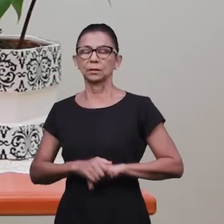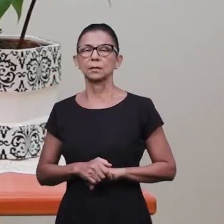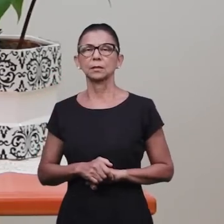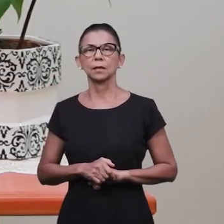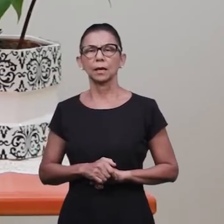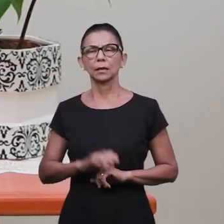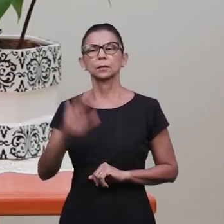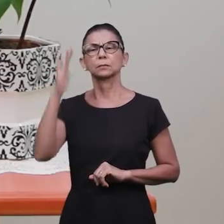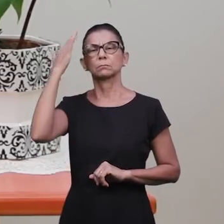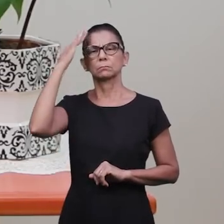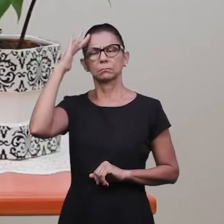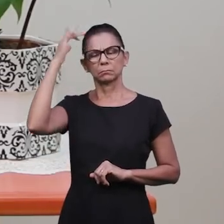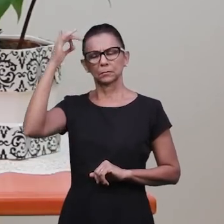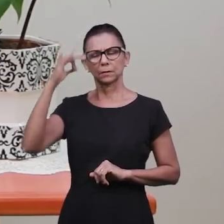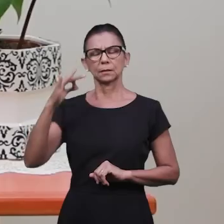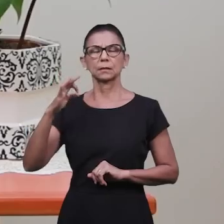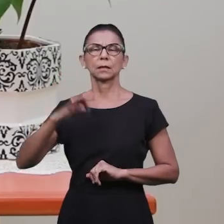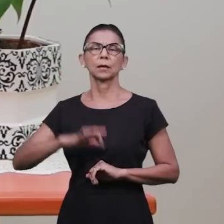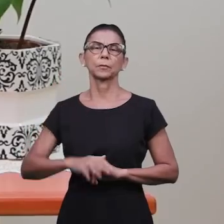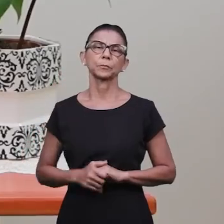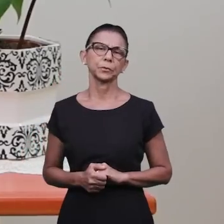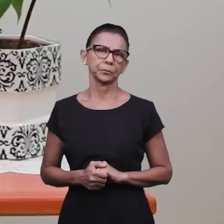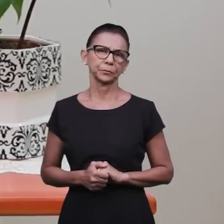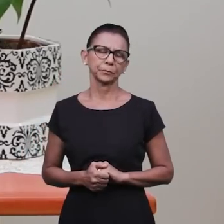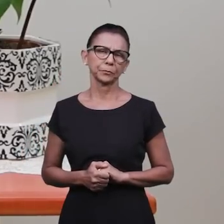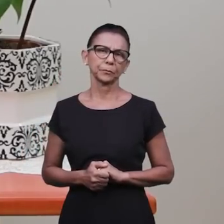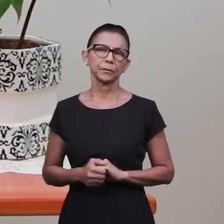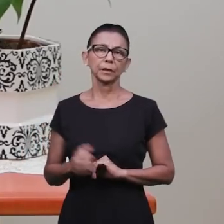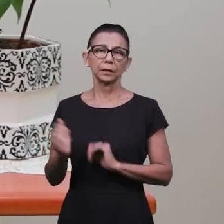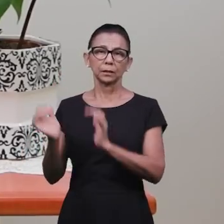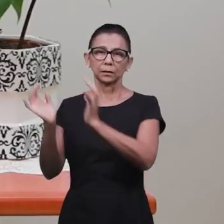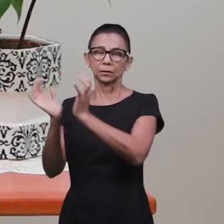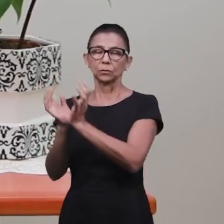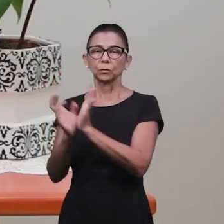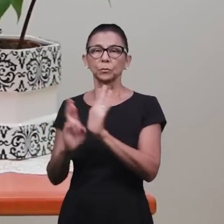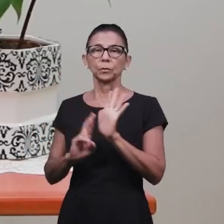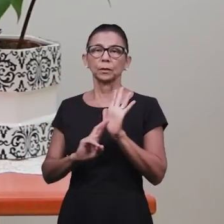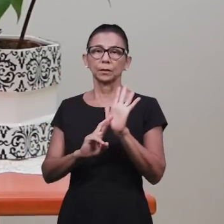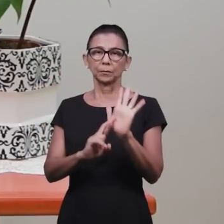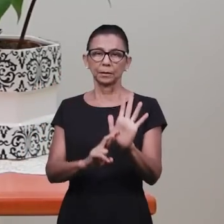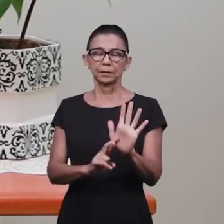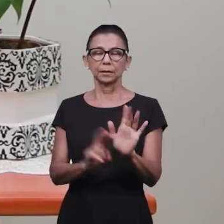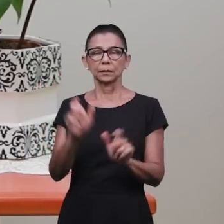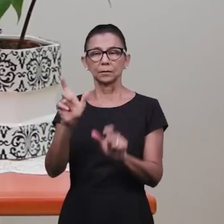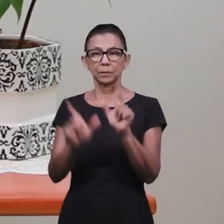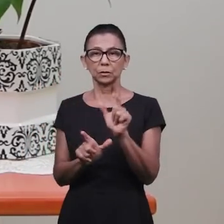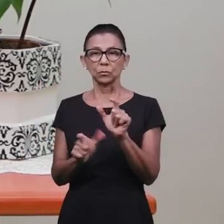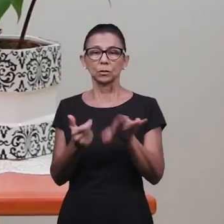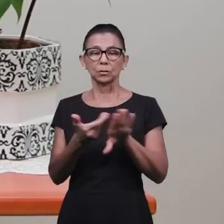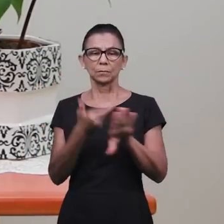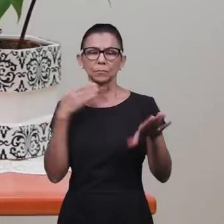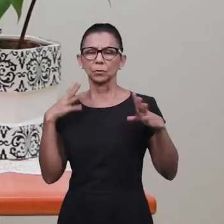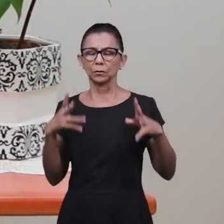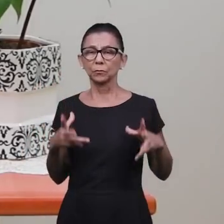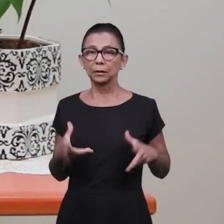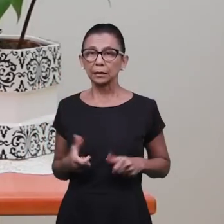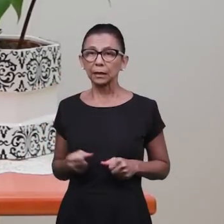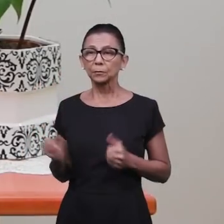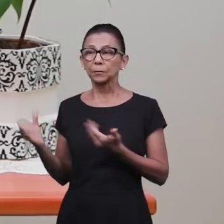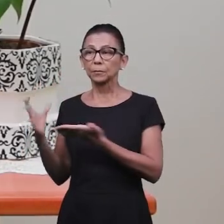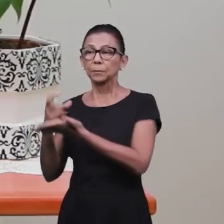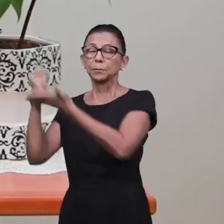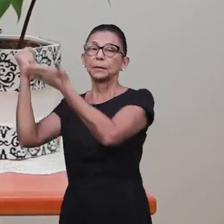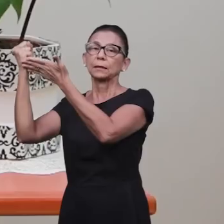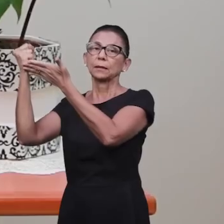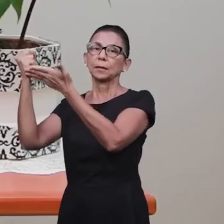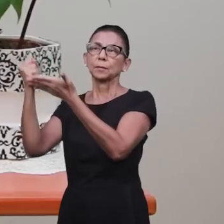para, profeticamente, para a igreja fiel, a noiva do Senhor Jesus, aqueles que estão preparados para o